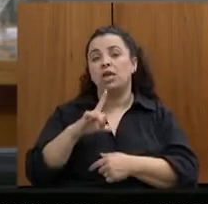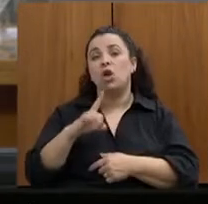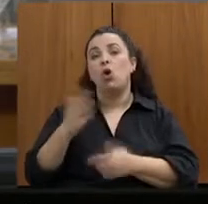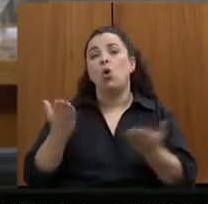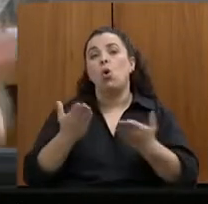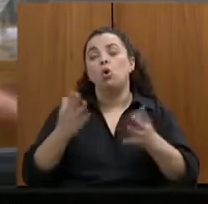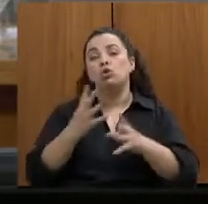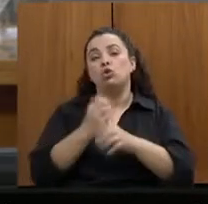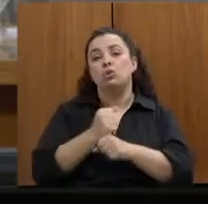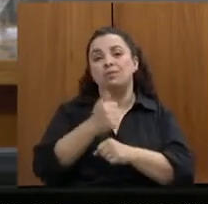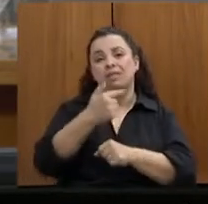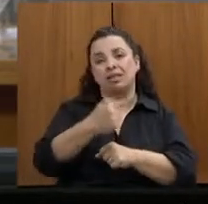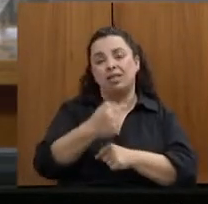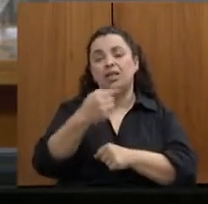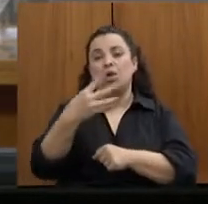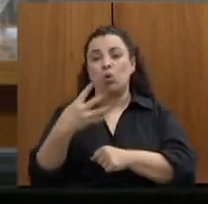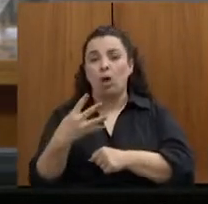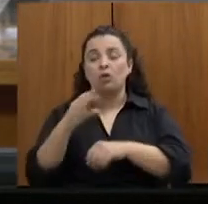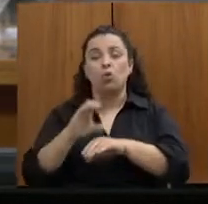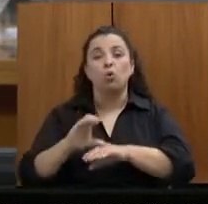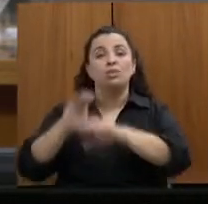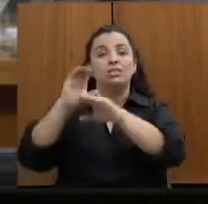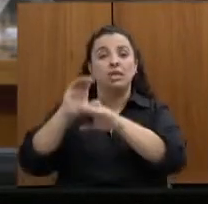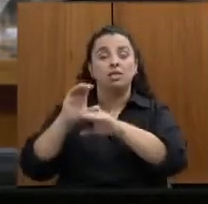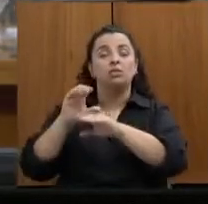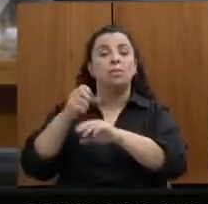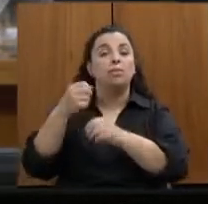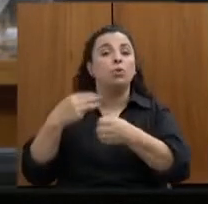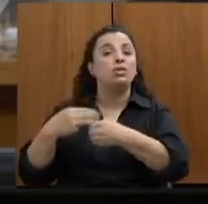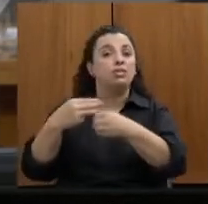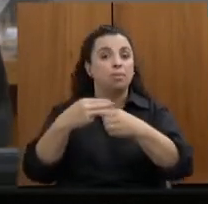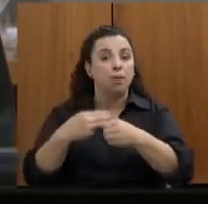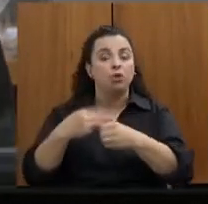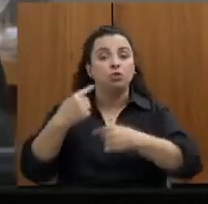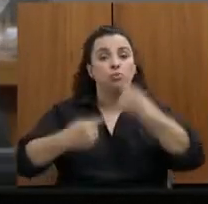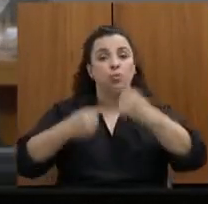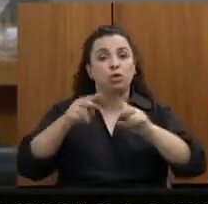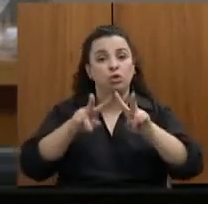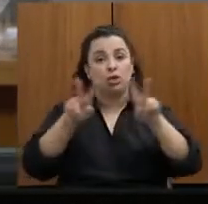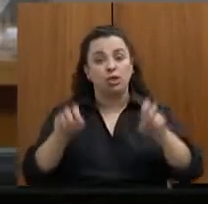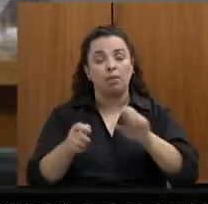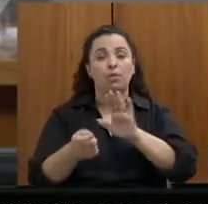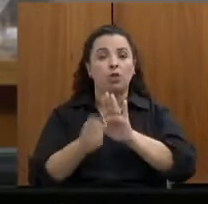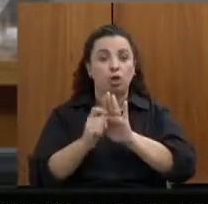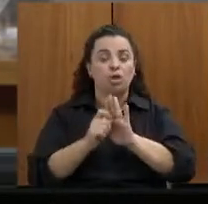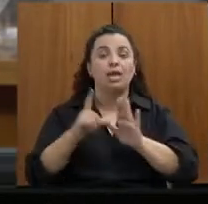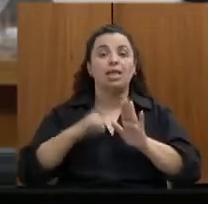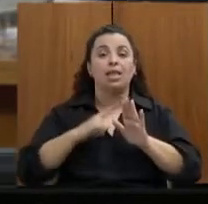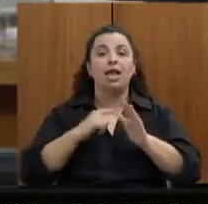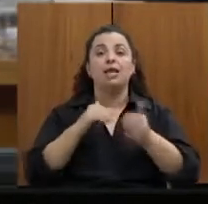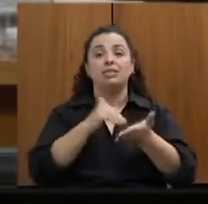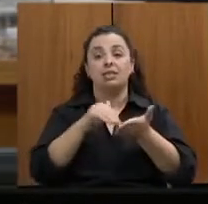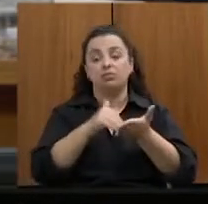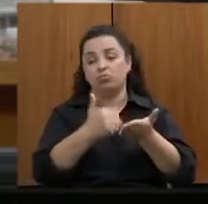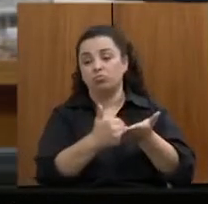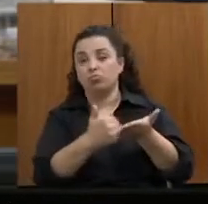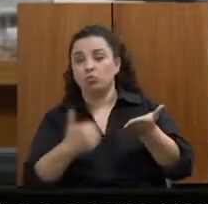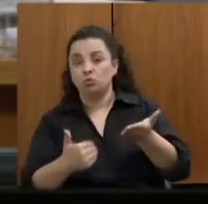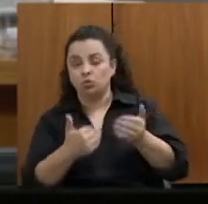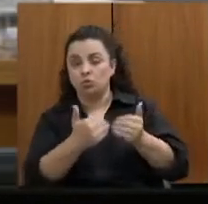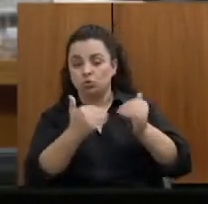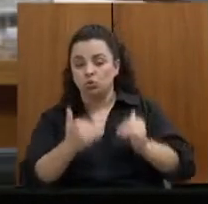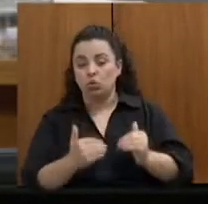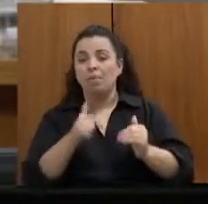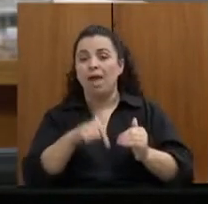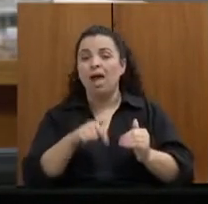sobre drogas, conselhos municipais de política sobre drogas, e que a secretaria, através da subsecretaria de política sobre drogas, vem